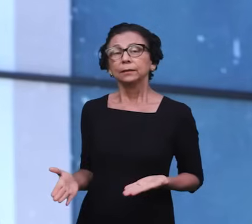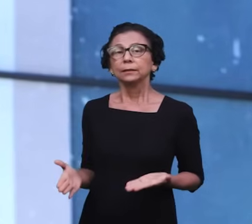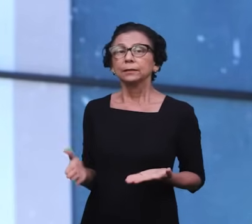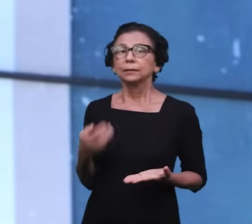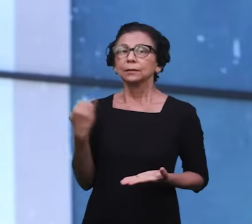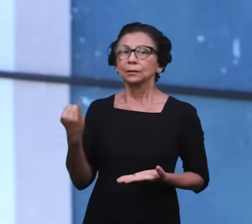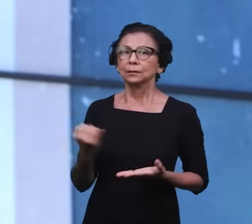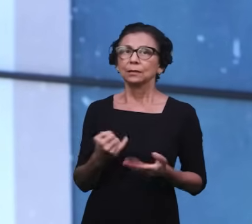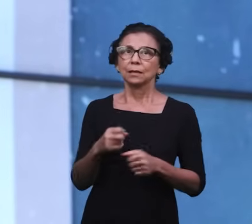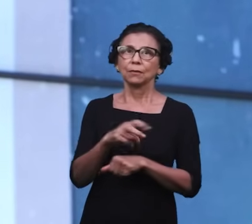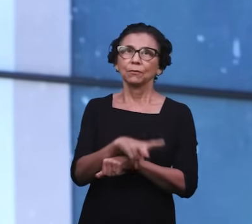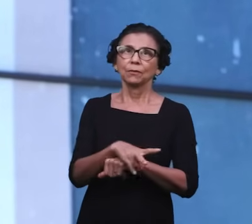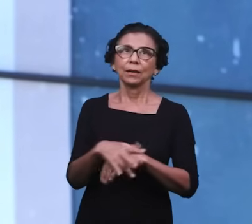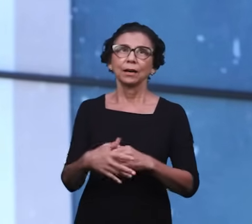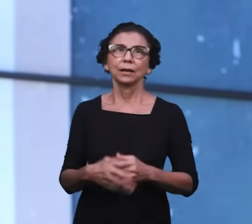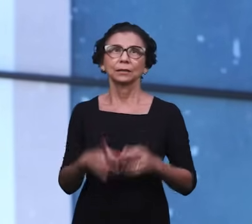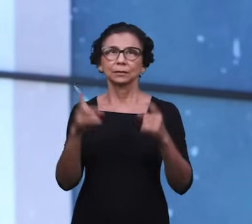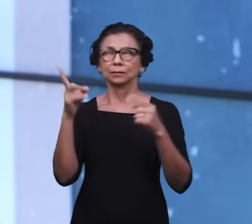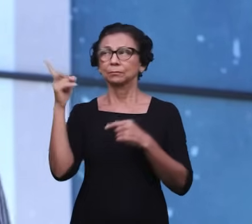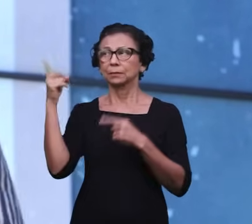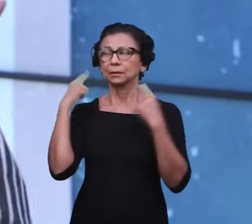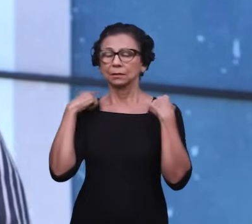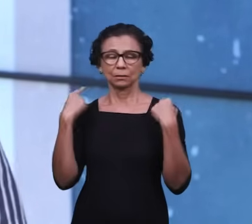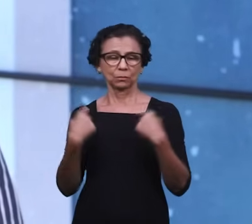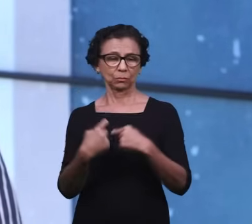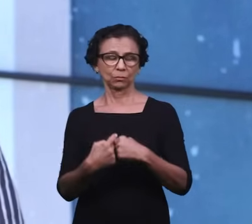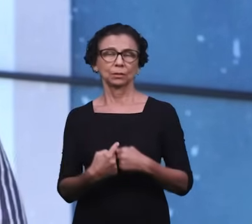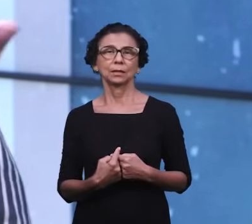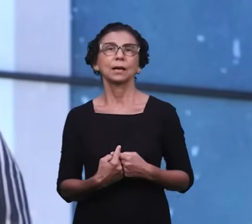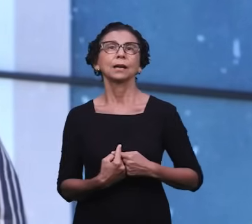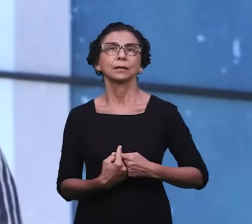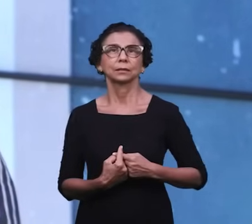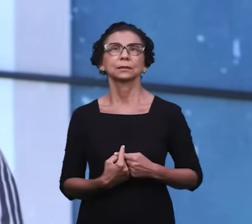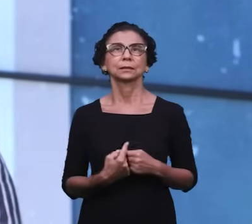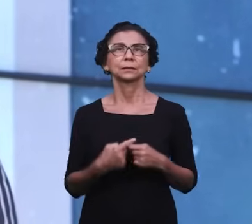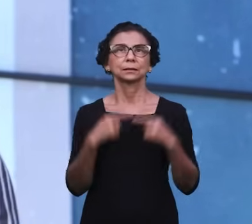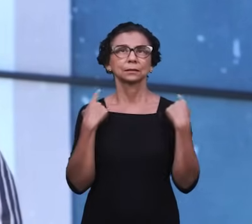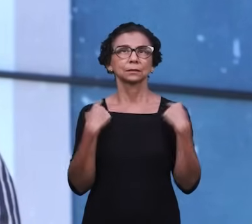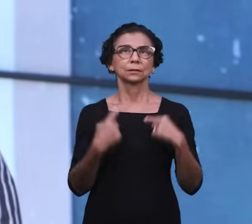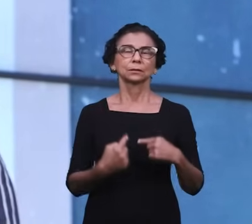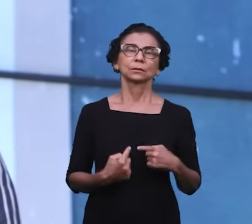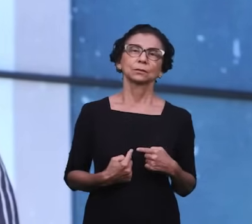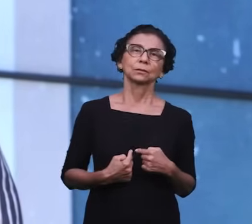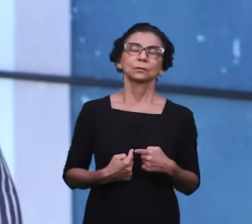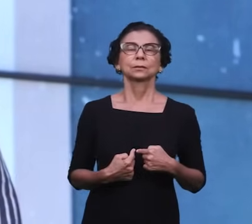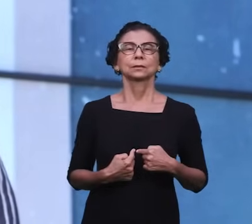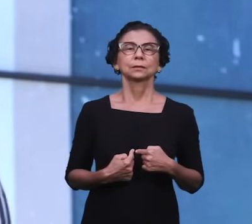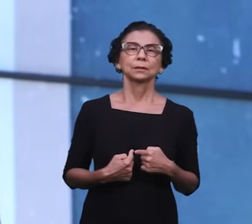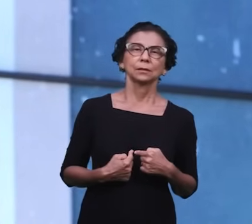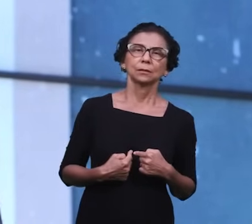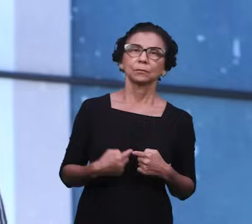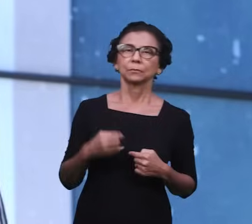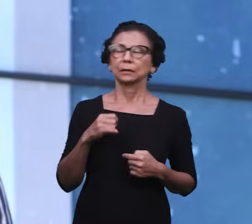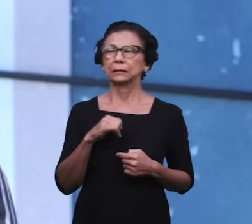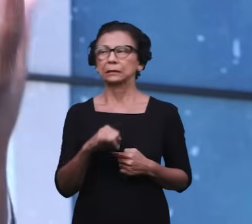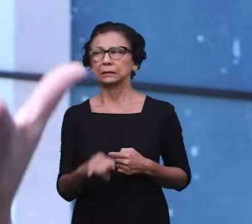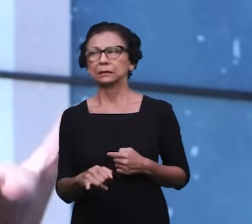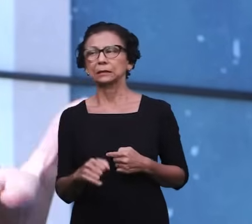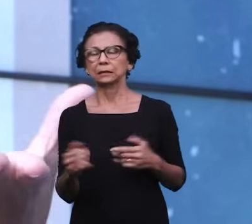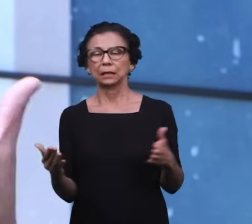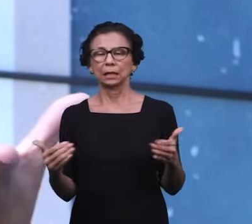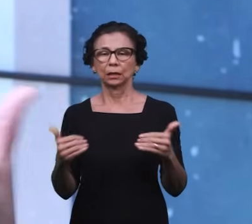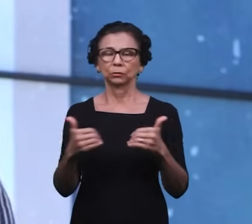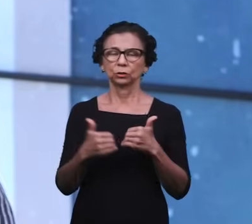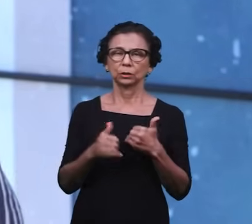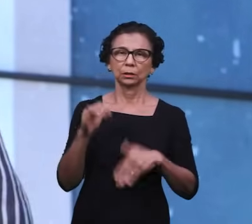Os colares que o pessoal estão usando, né? Os colares com a identificação ou girassol, que é a deficiência